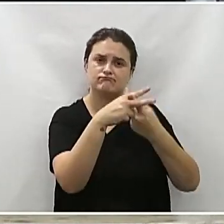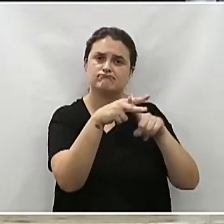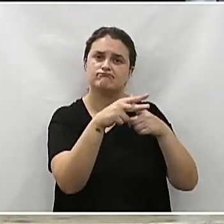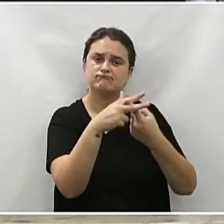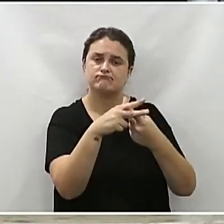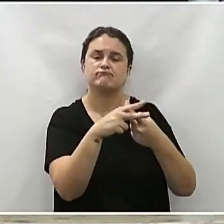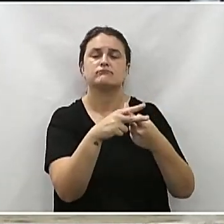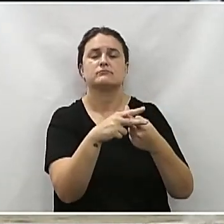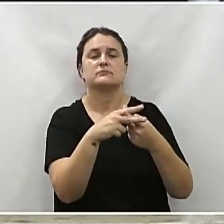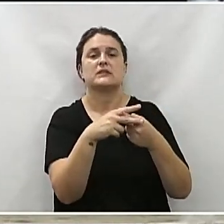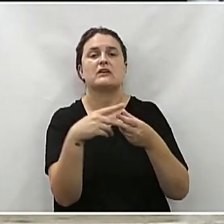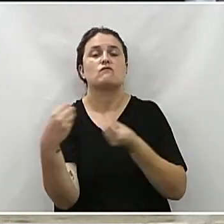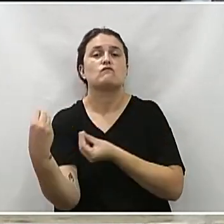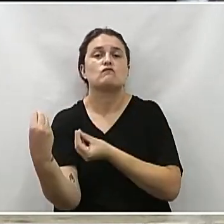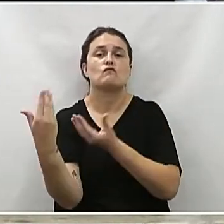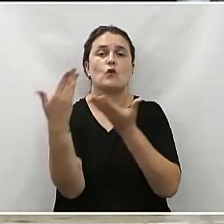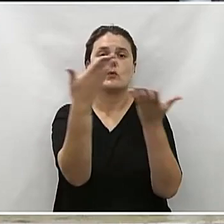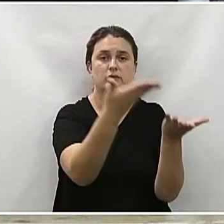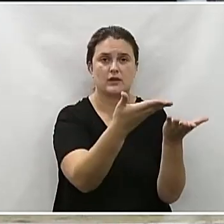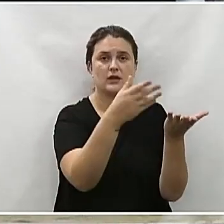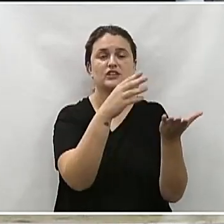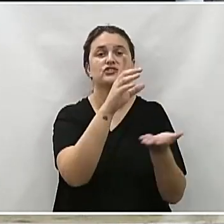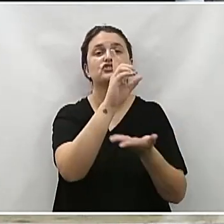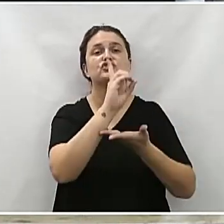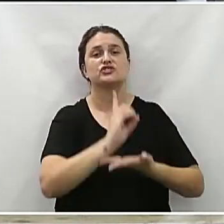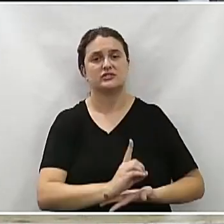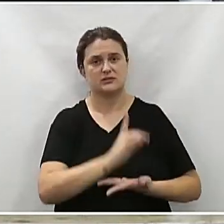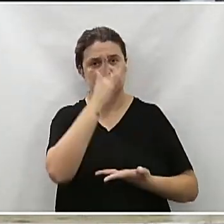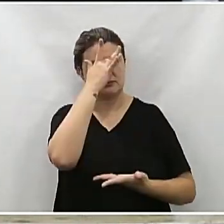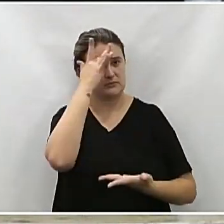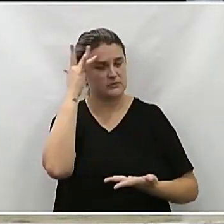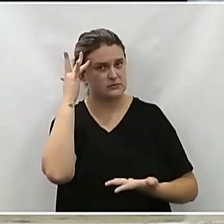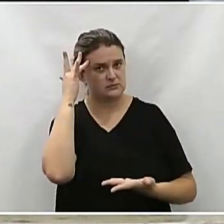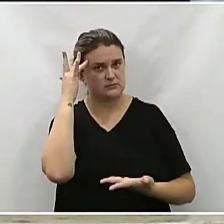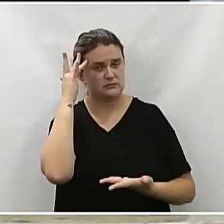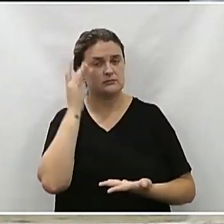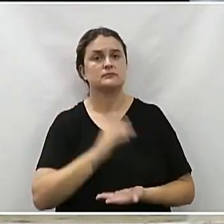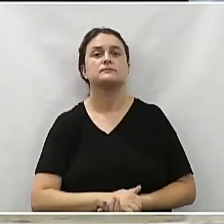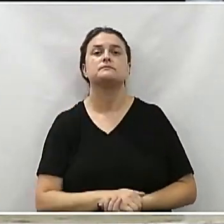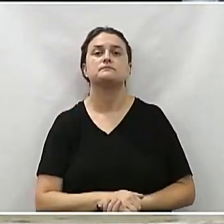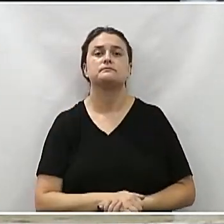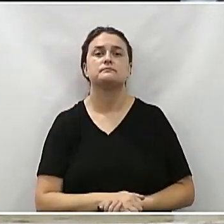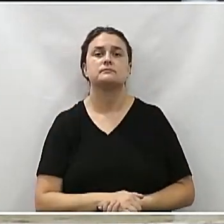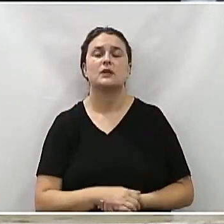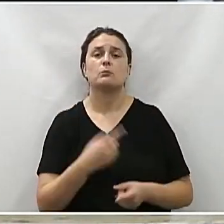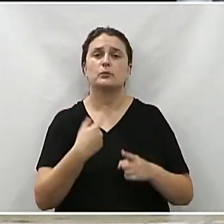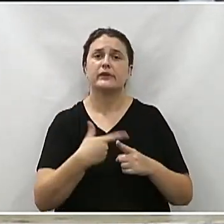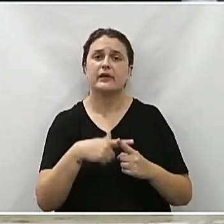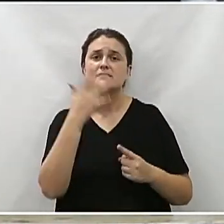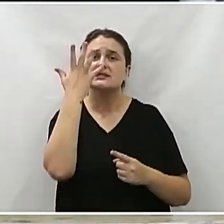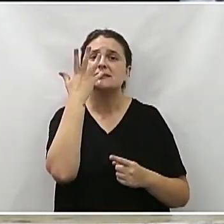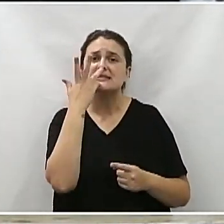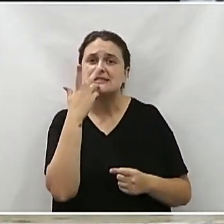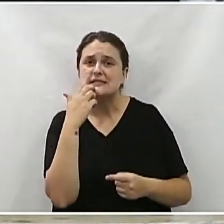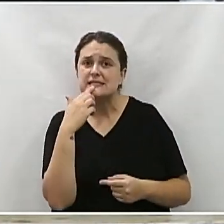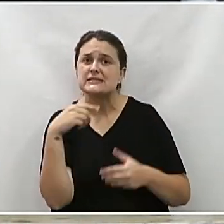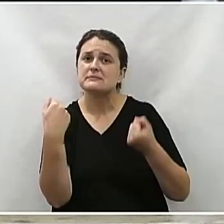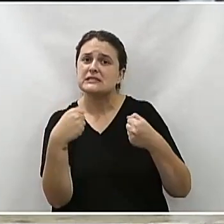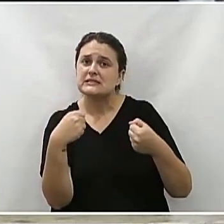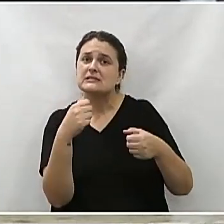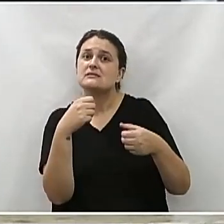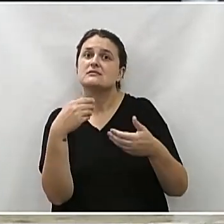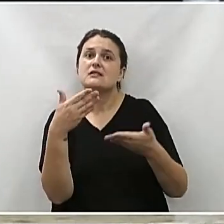e poder devolver o que é a dignidade do povo, devolver a dignidade das nossas crianças que estão